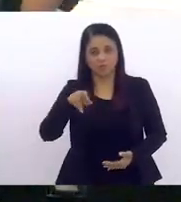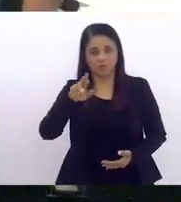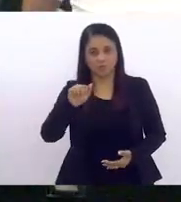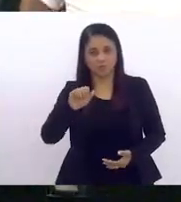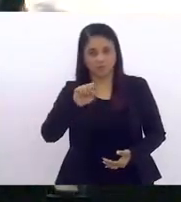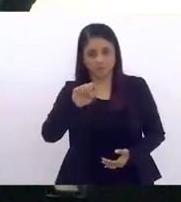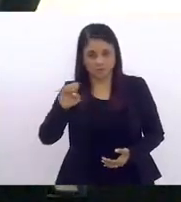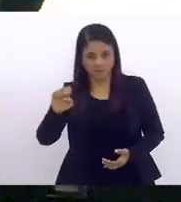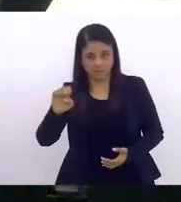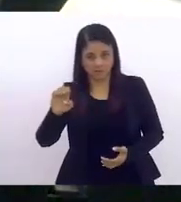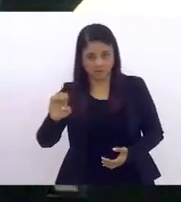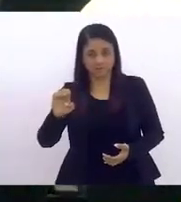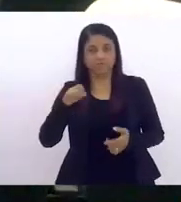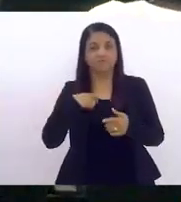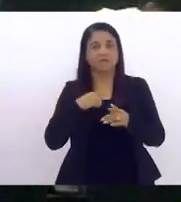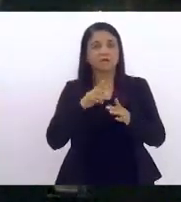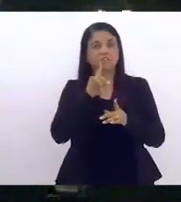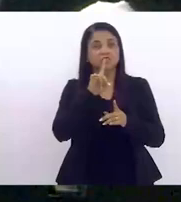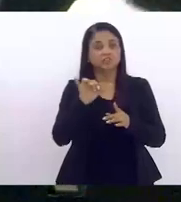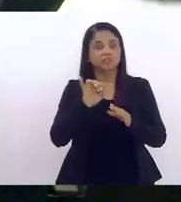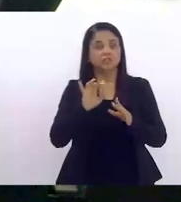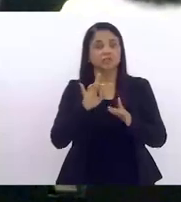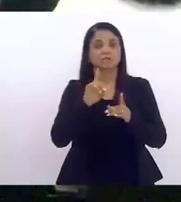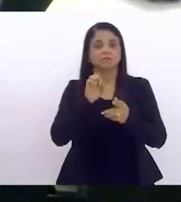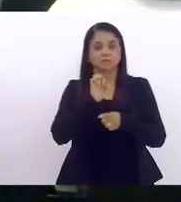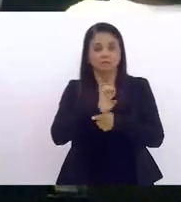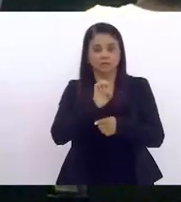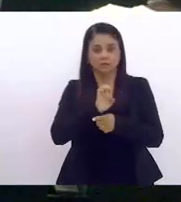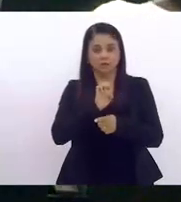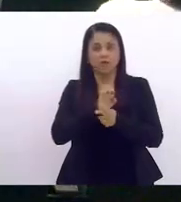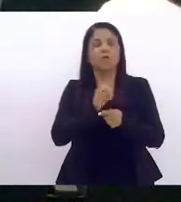comemorando o Dia Estadual da Doula.